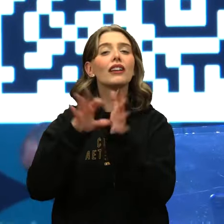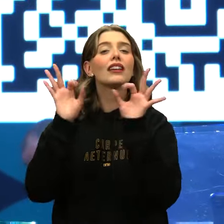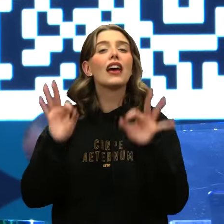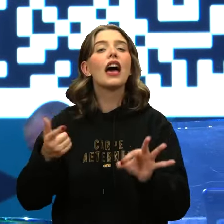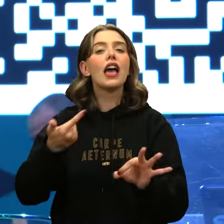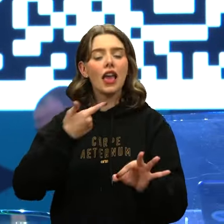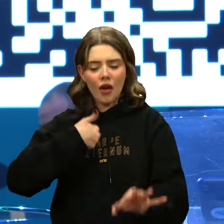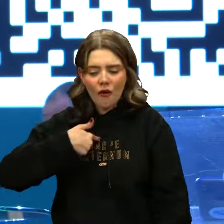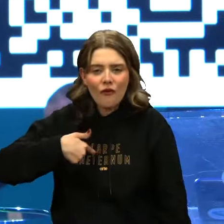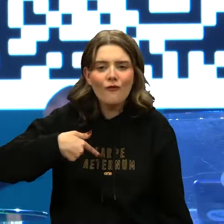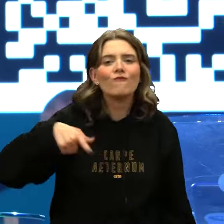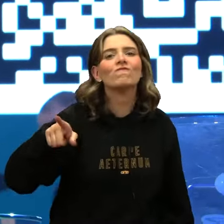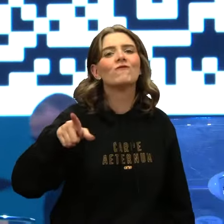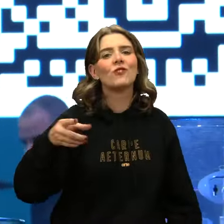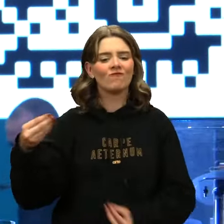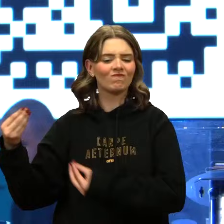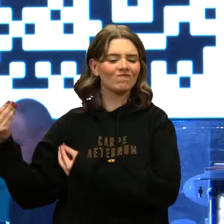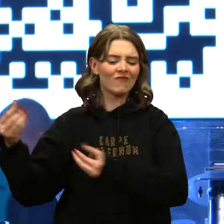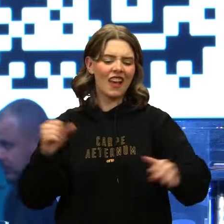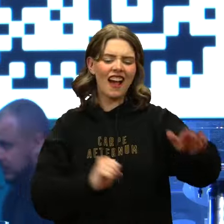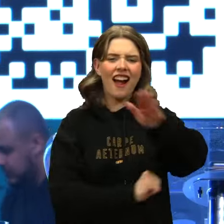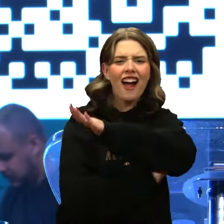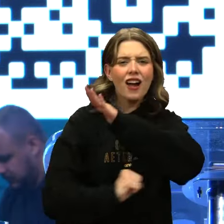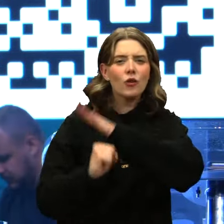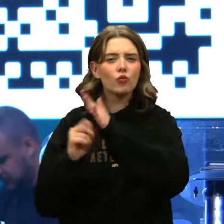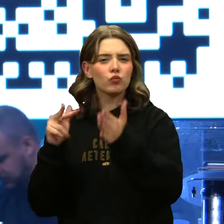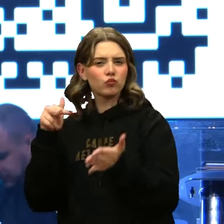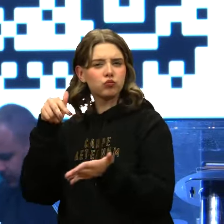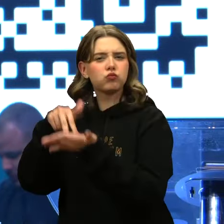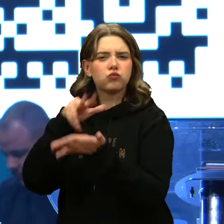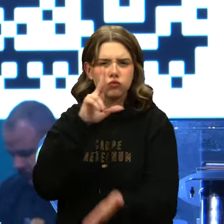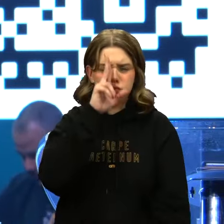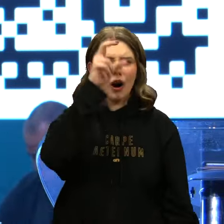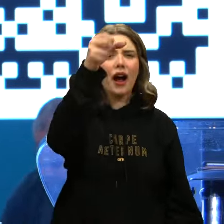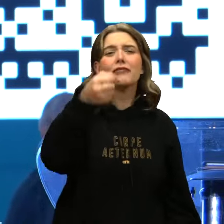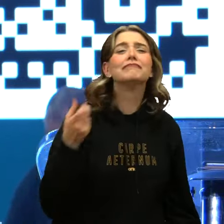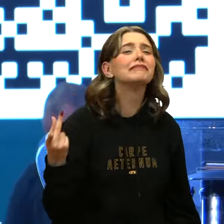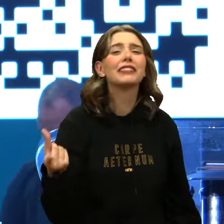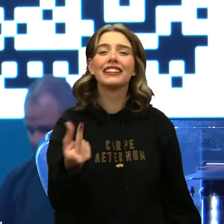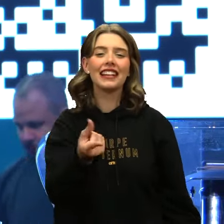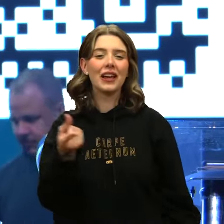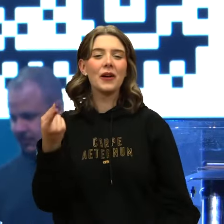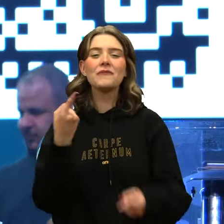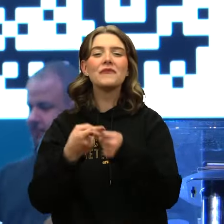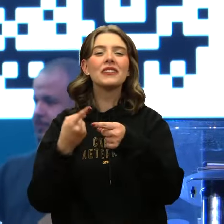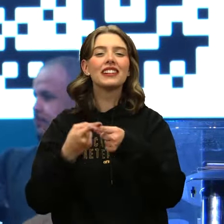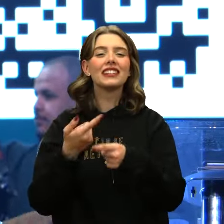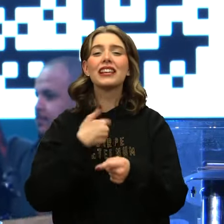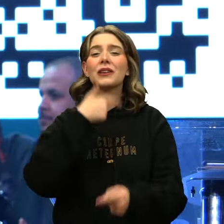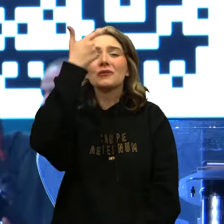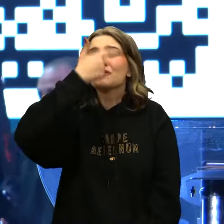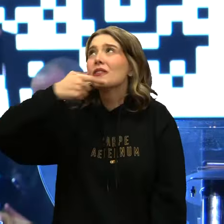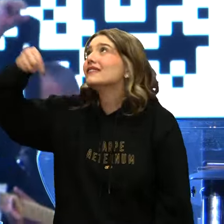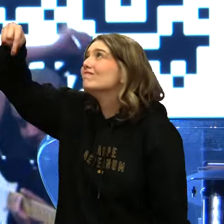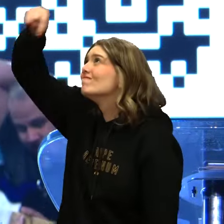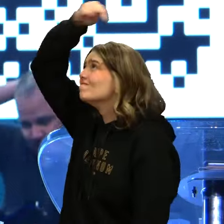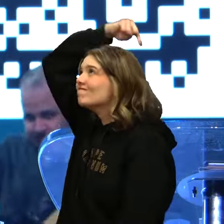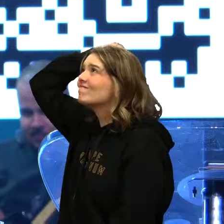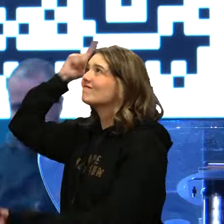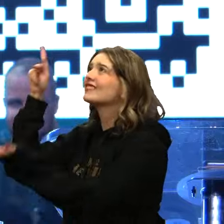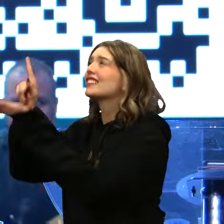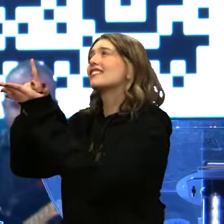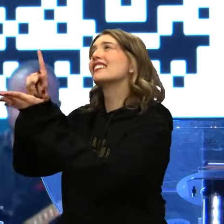vou fazer de você uma coluna firme por toda a eternidade, porque eu sou o santo e verdadeiro, eu prometo,